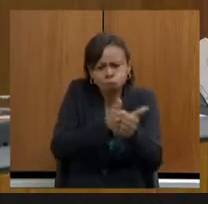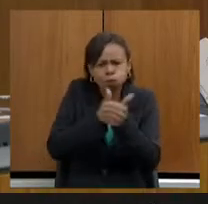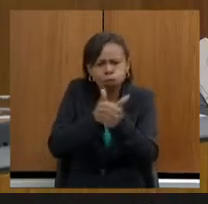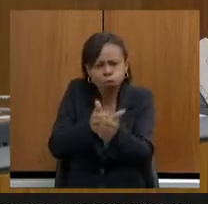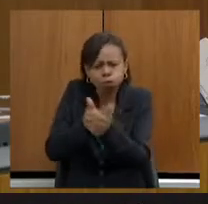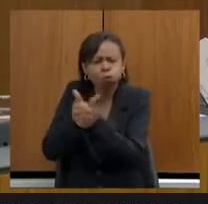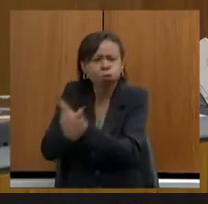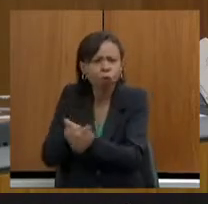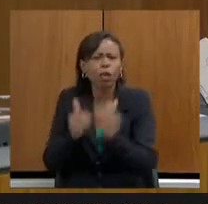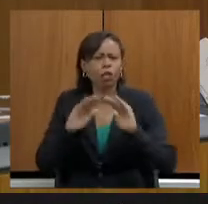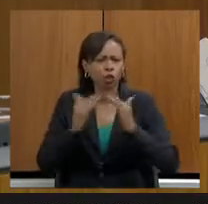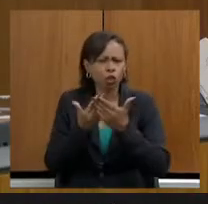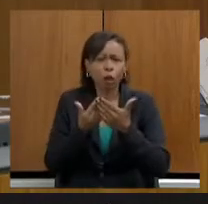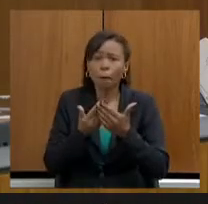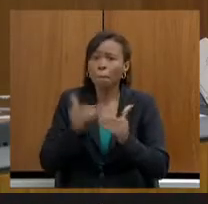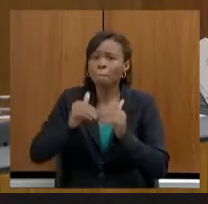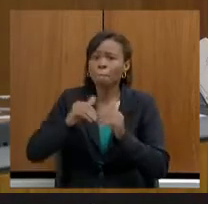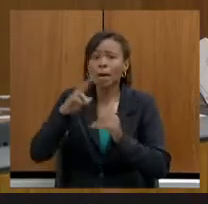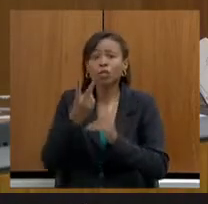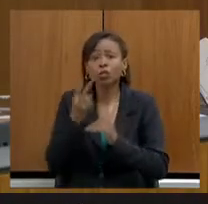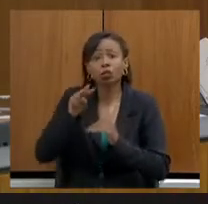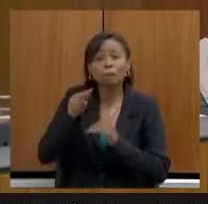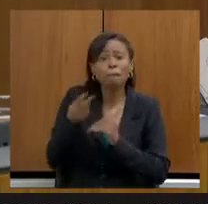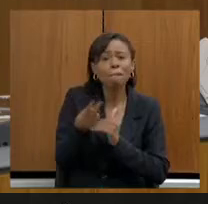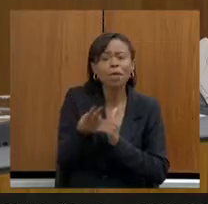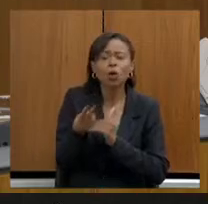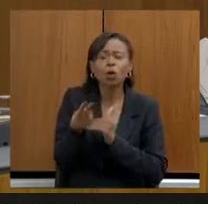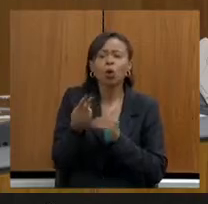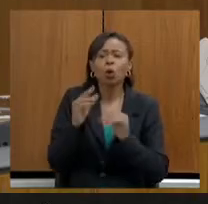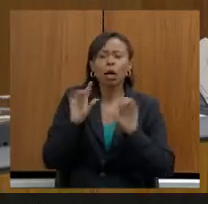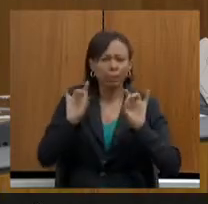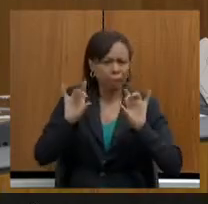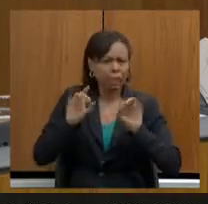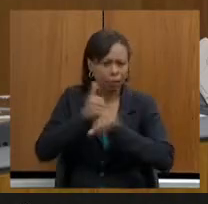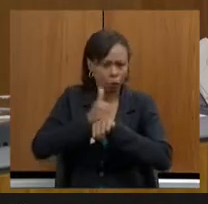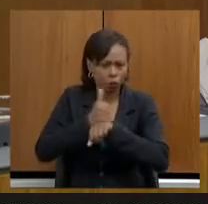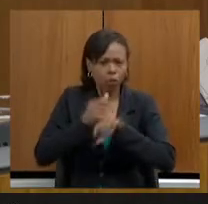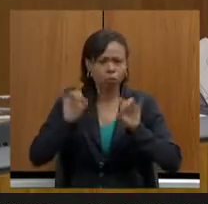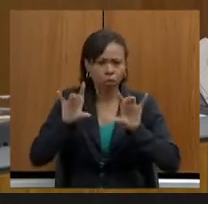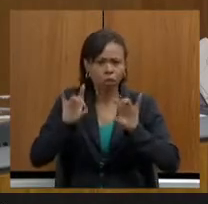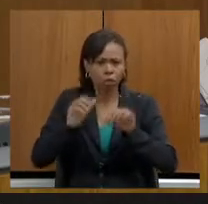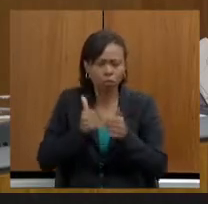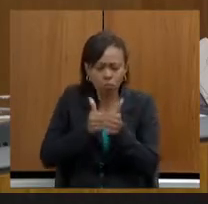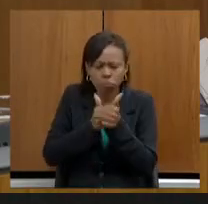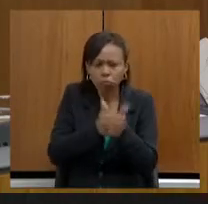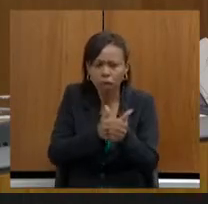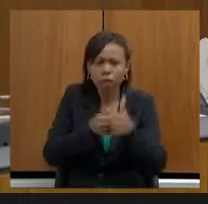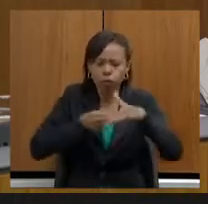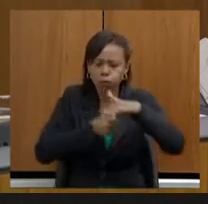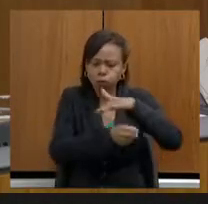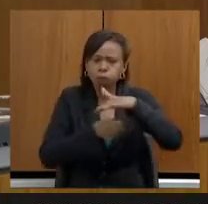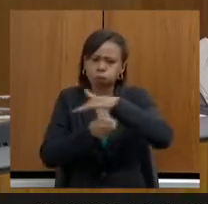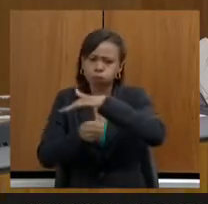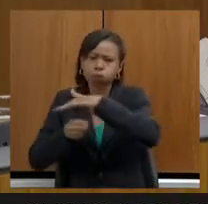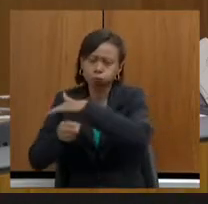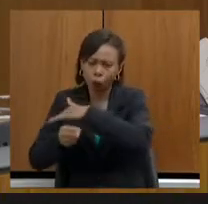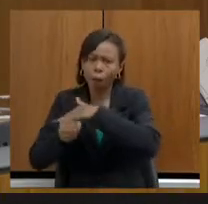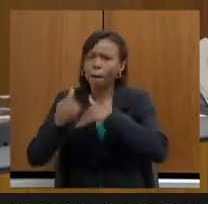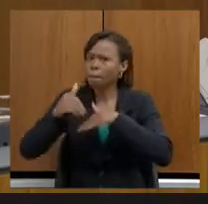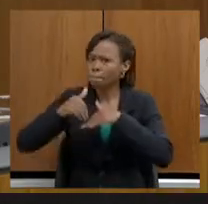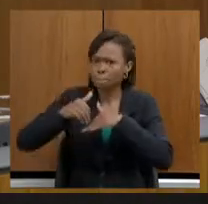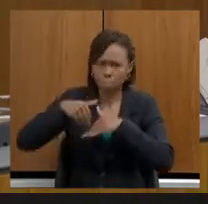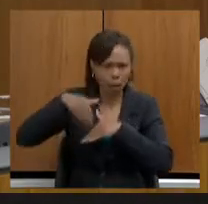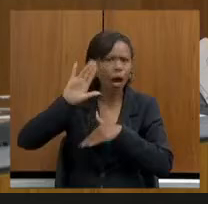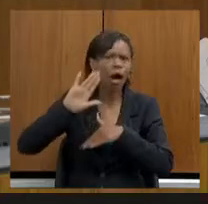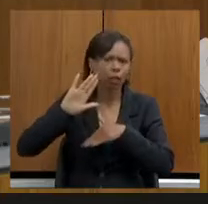mais de dois mil especialistas estão lotados nas escolas na variação não falei disso nessa audiência mas tivemos a exceção de